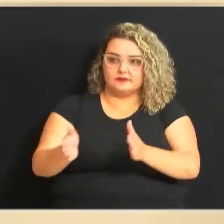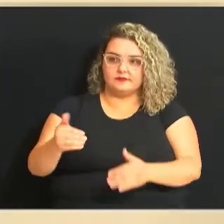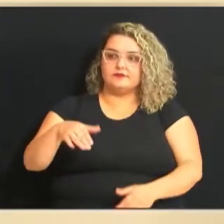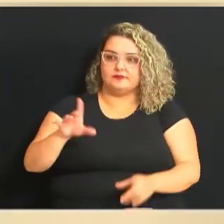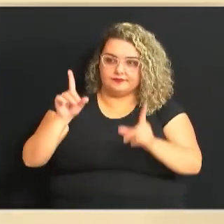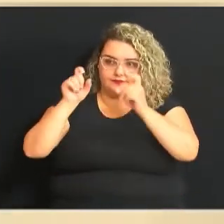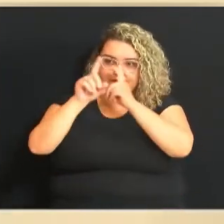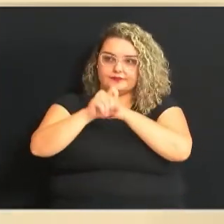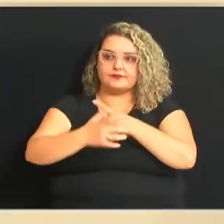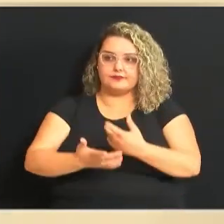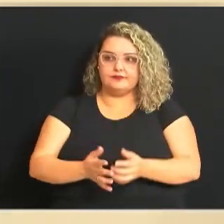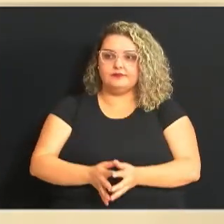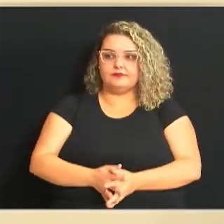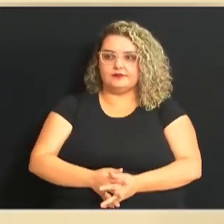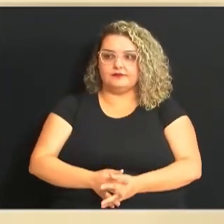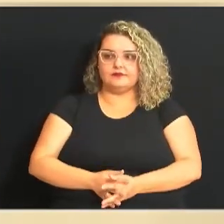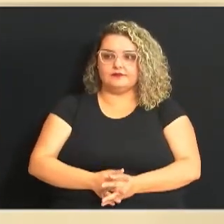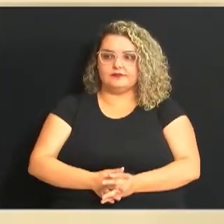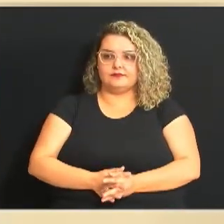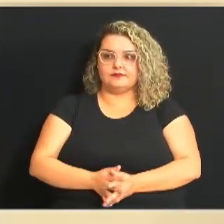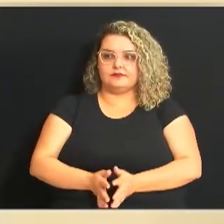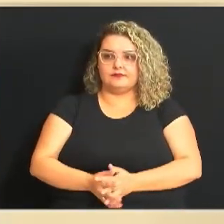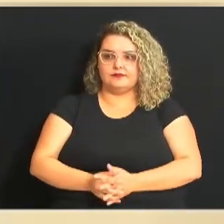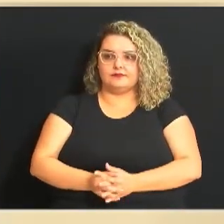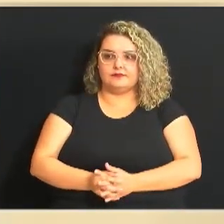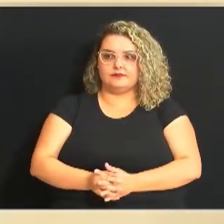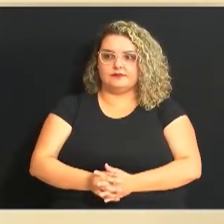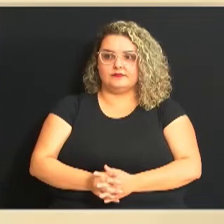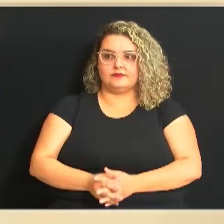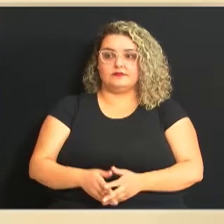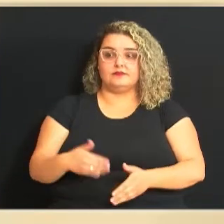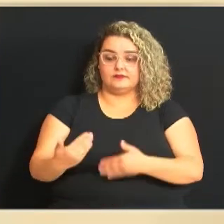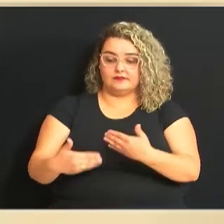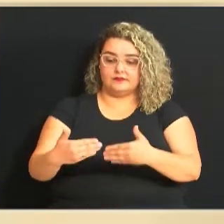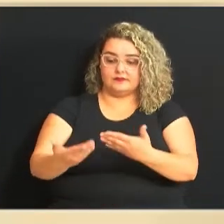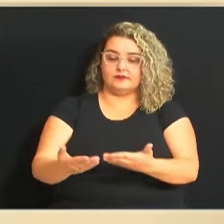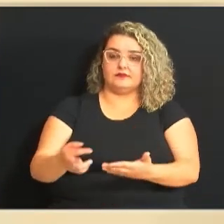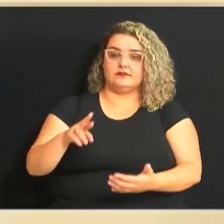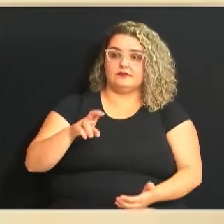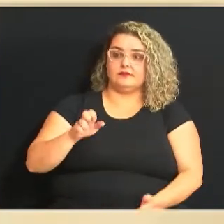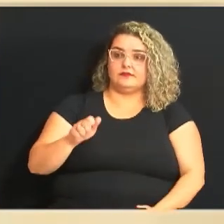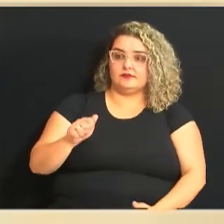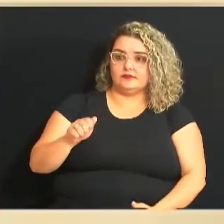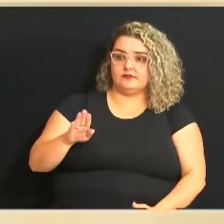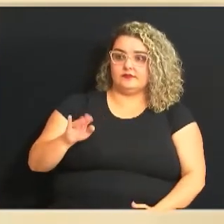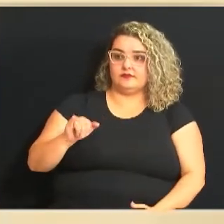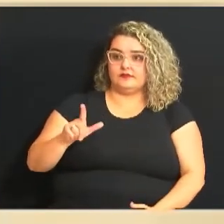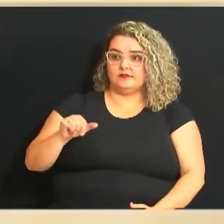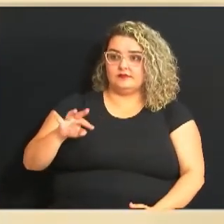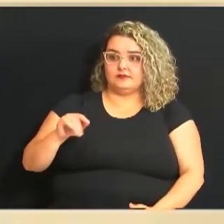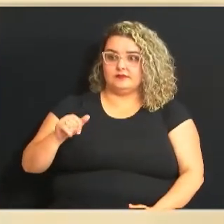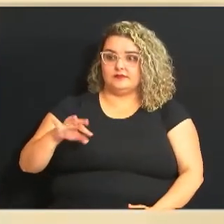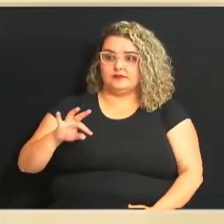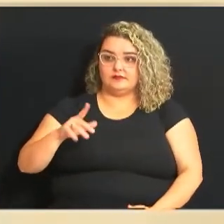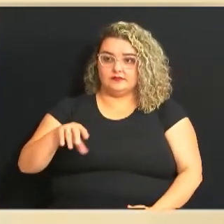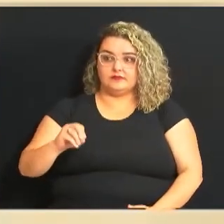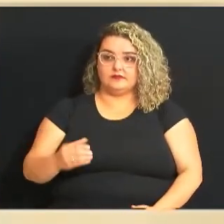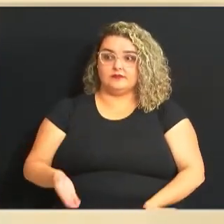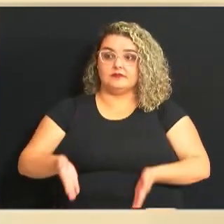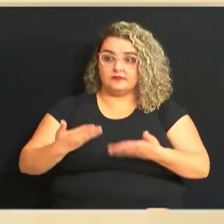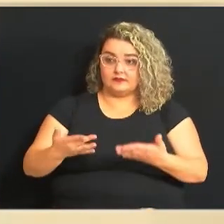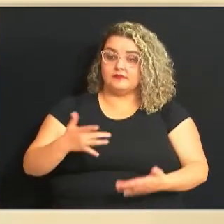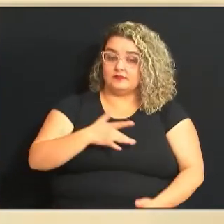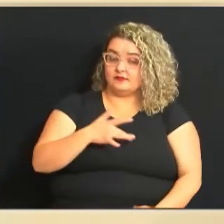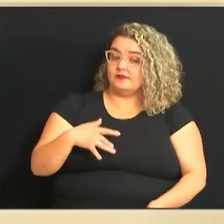SUS para obter o medicamento. E isso atrapalha tanto no serviço hospitalar, que é feito no atendimento